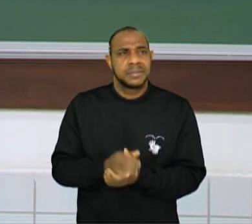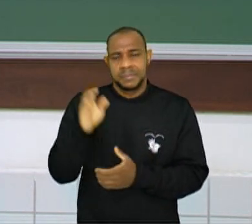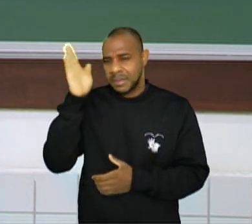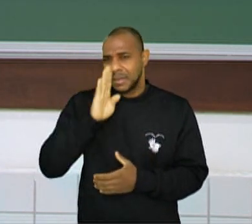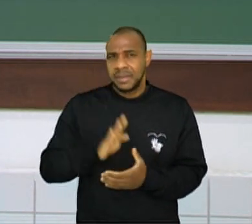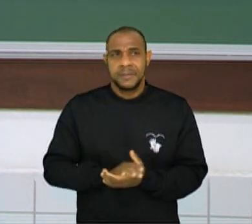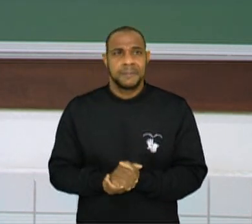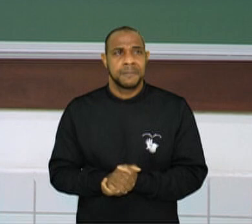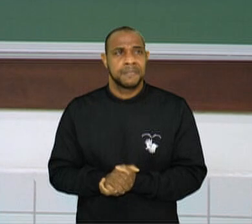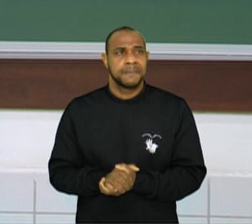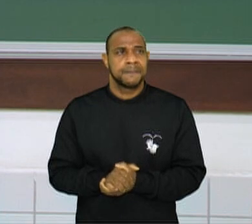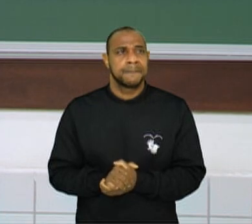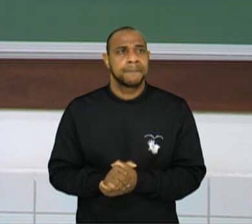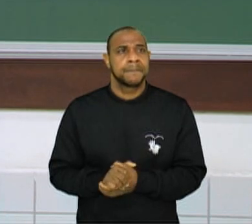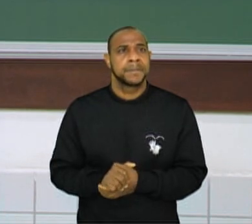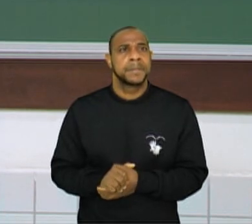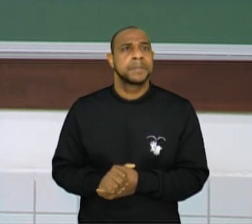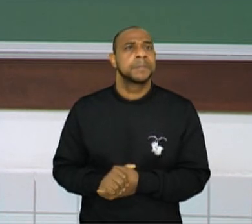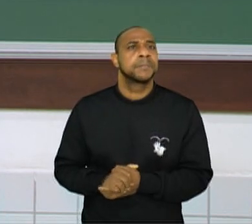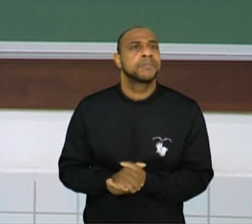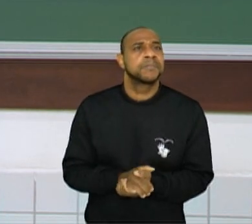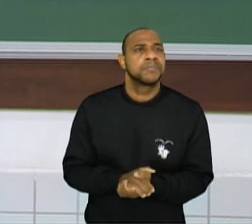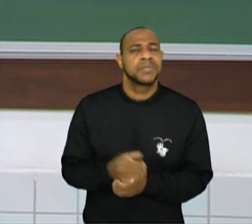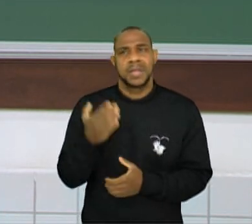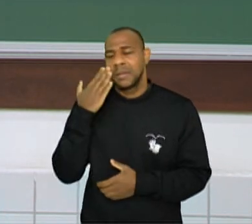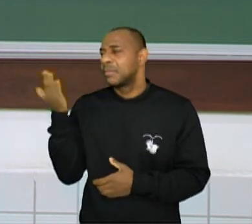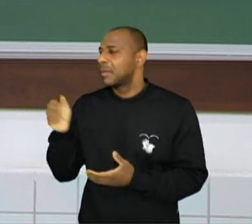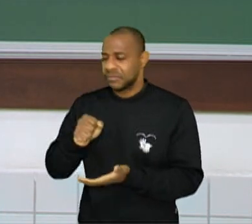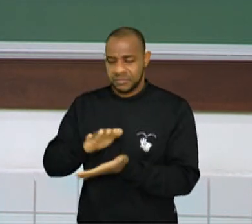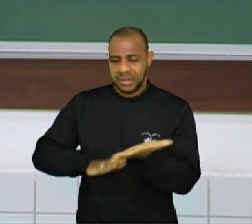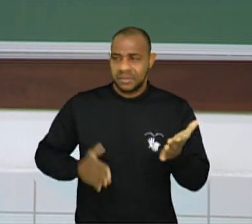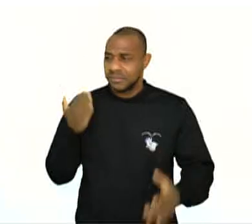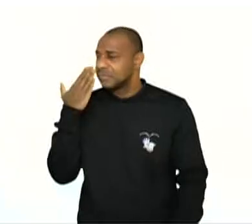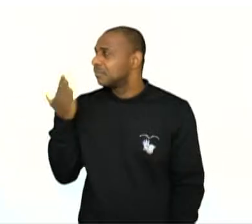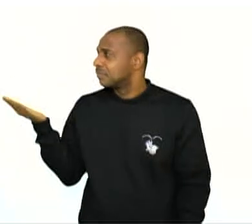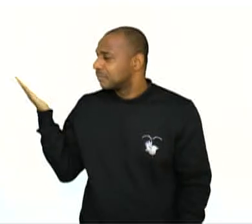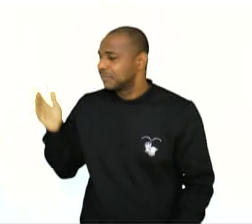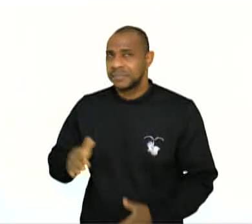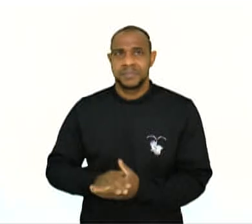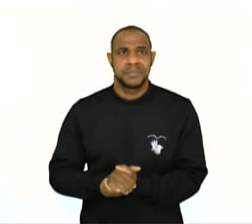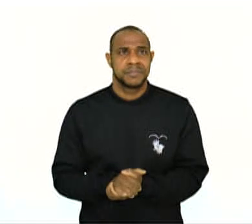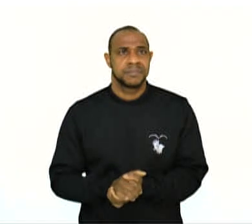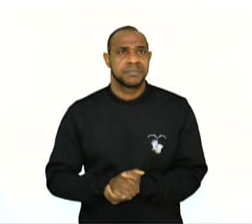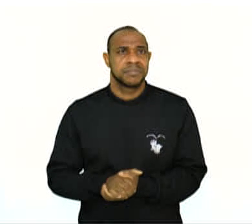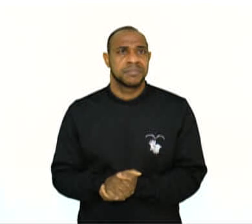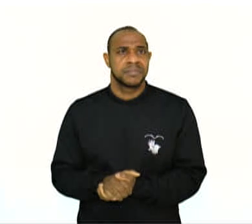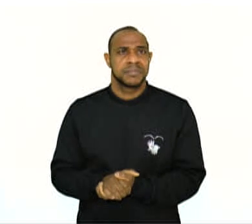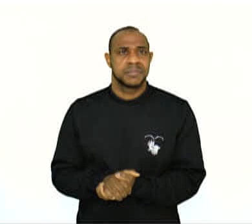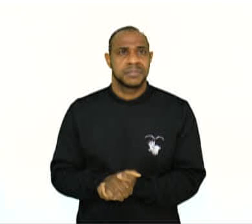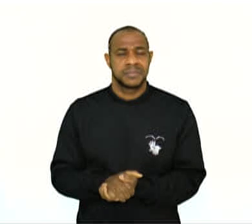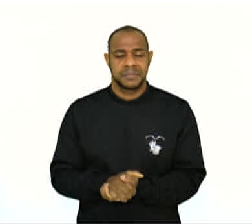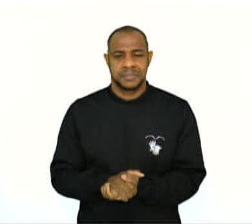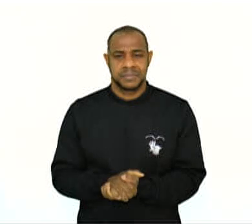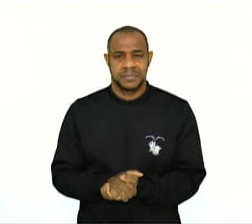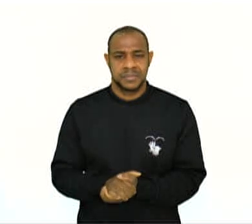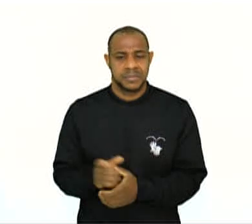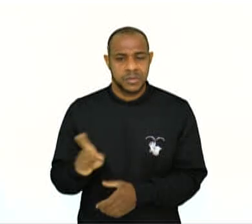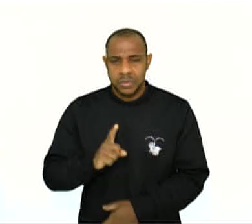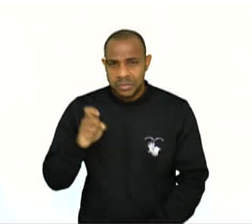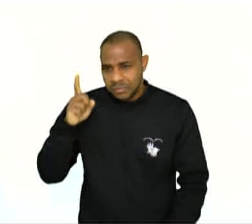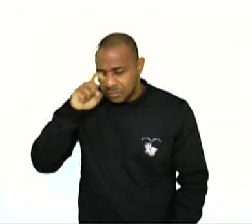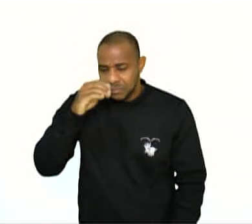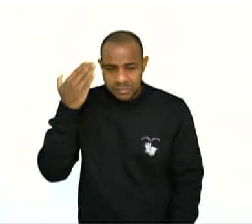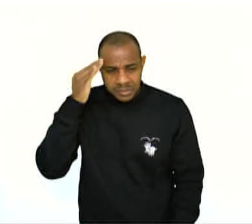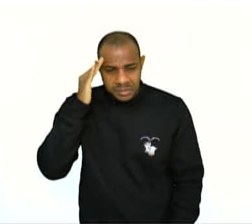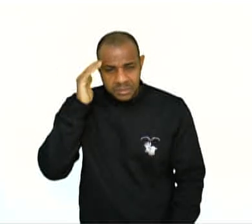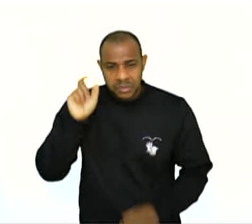Brasileira. Terrível, não? Vamos a uma atividade para a gente fechar essas ideias. Vejam lá, uma atividade do Enem. Não é difícil